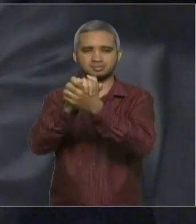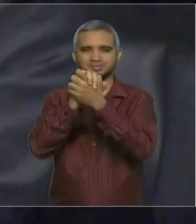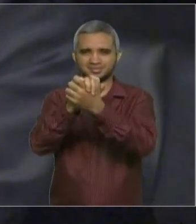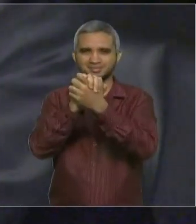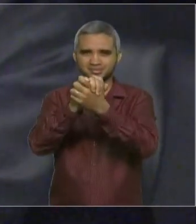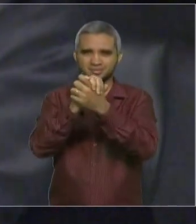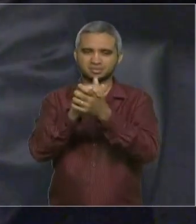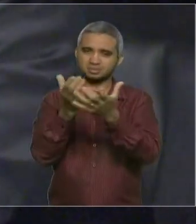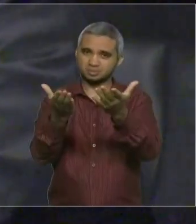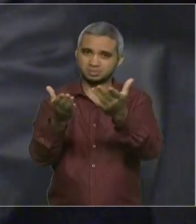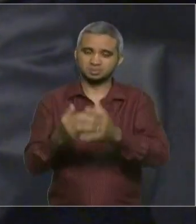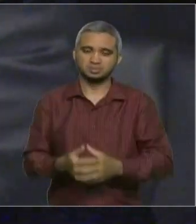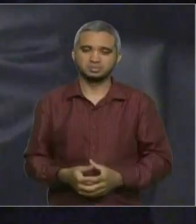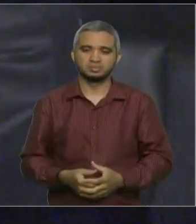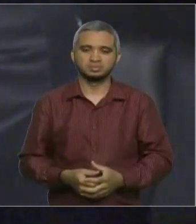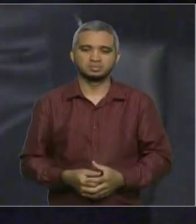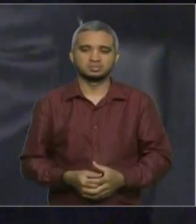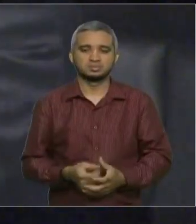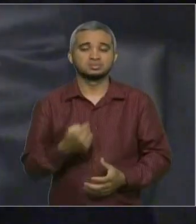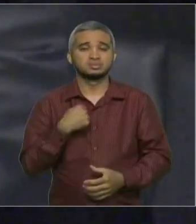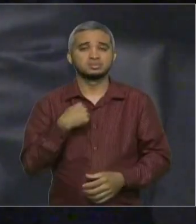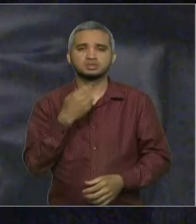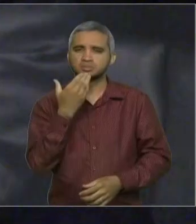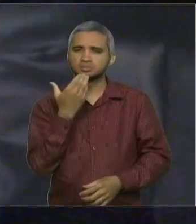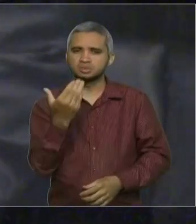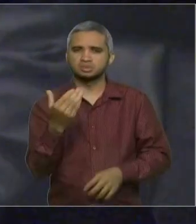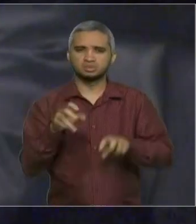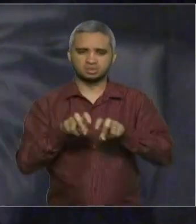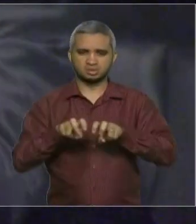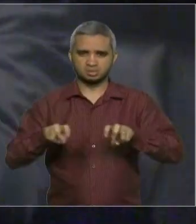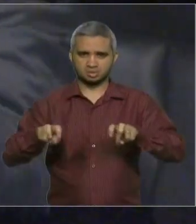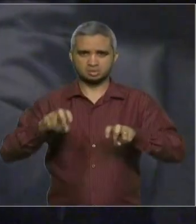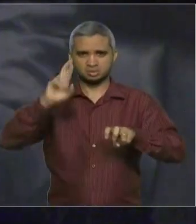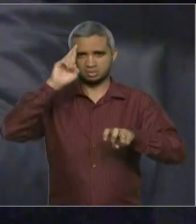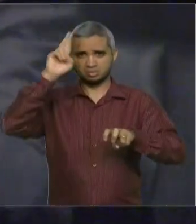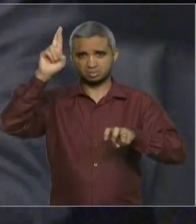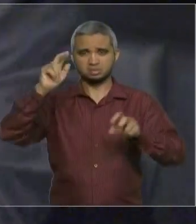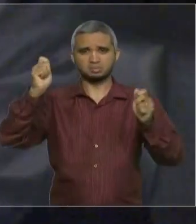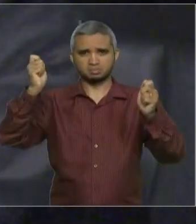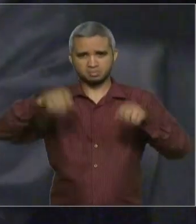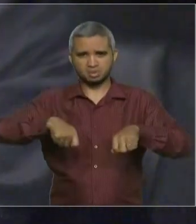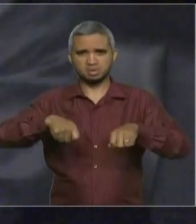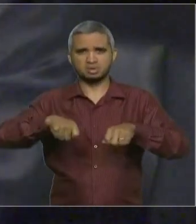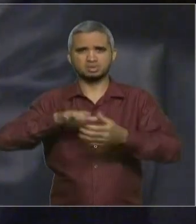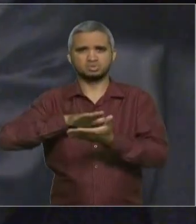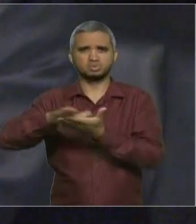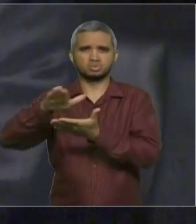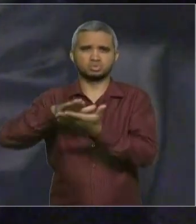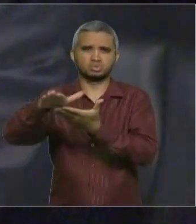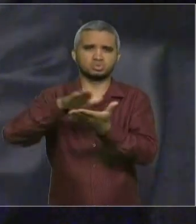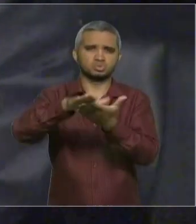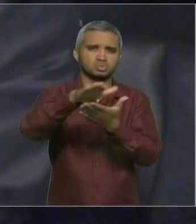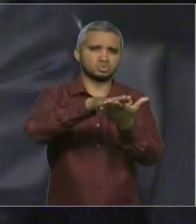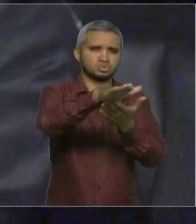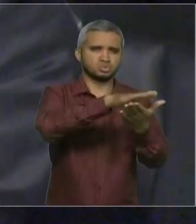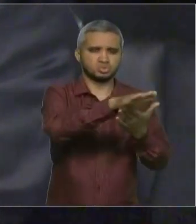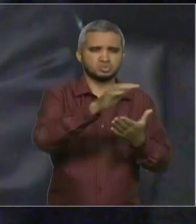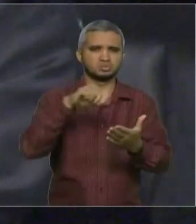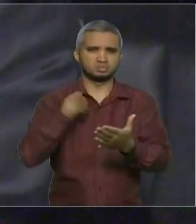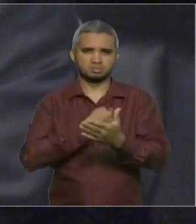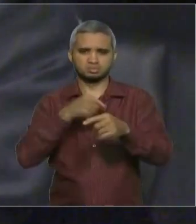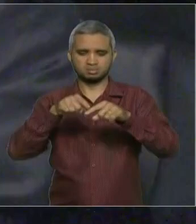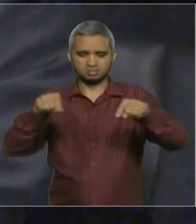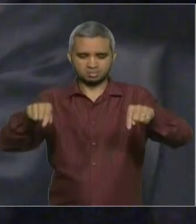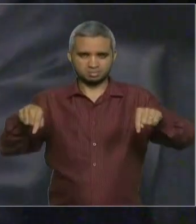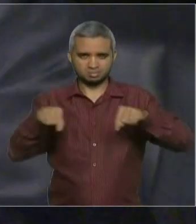solicitar à mesa que faça destaque desse seu pronunciamento e encaminhe para os nossos gabinetes, porque Vossa Excelência fez nessa manhã